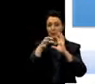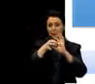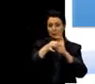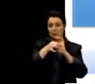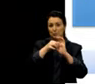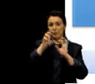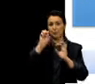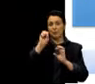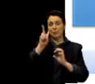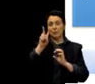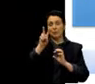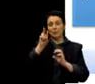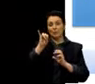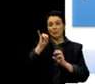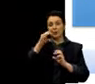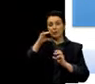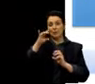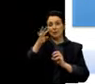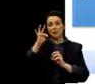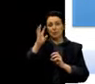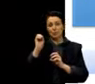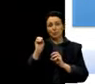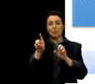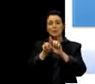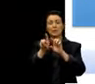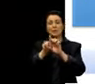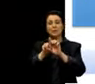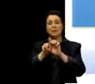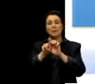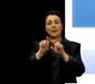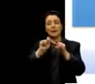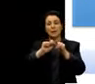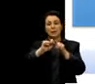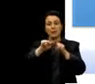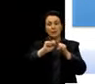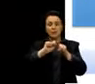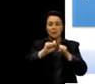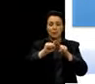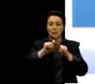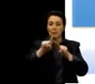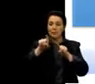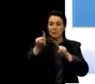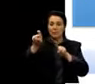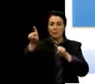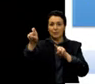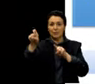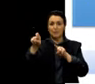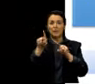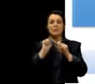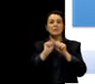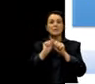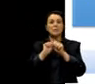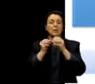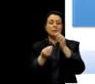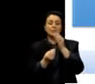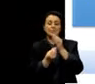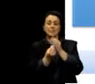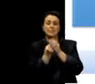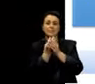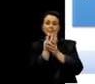do espermatozoide, resultando em um óvulo fertilizado, que vai ser chamado